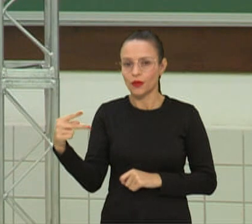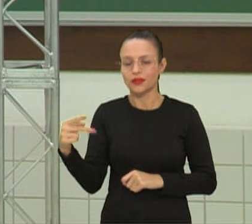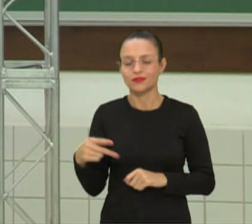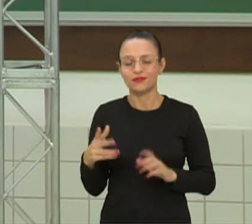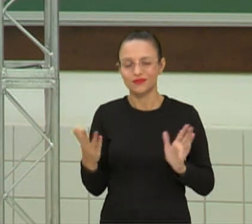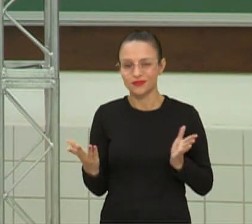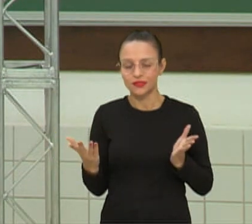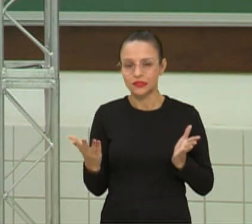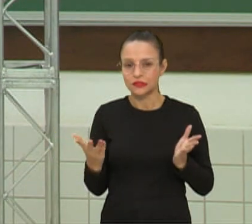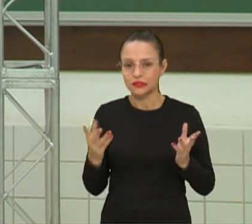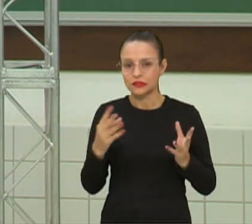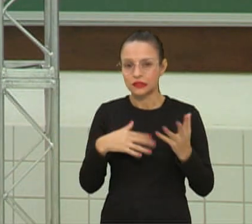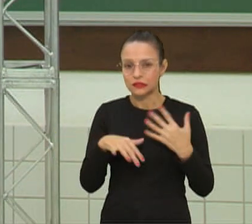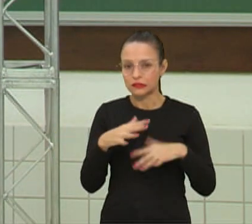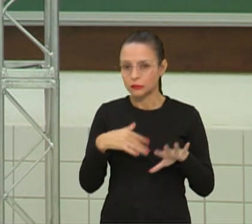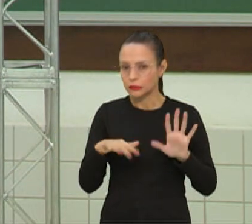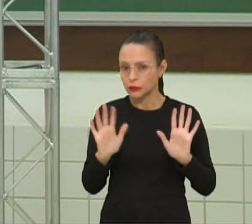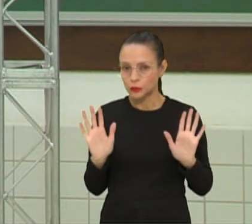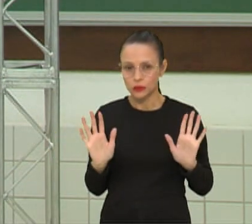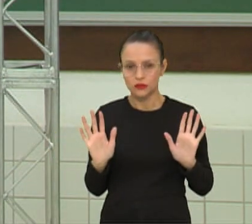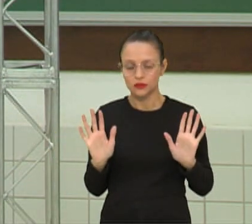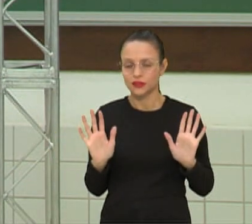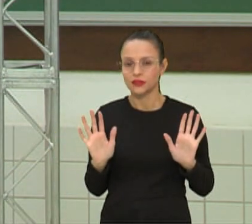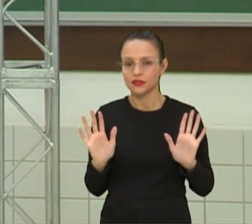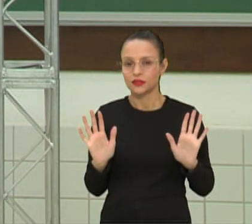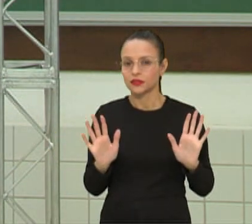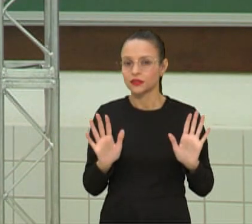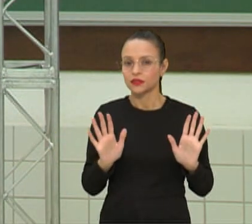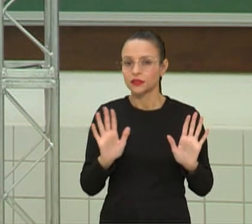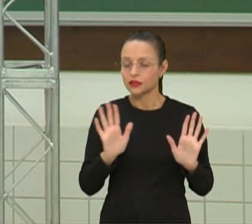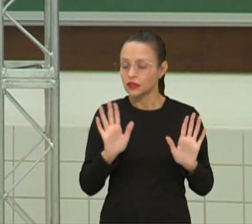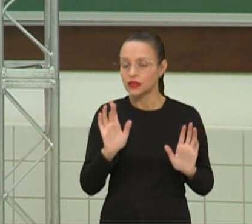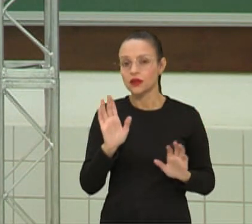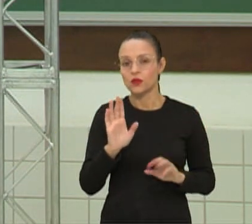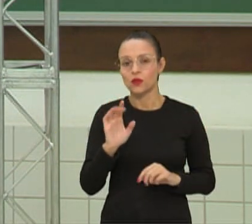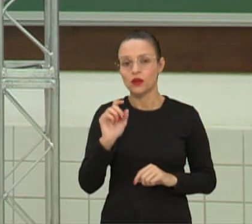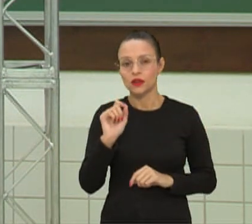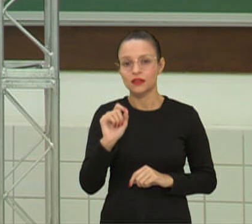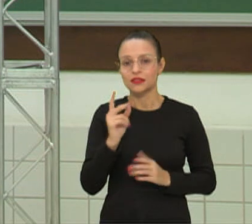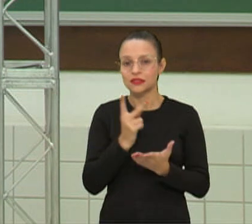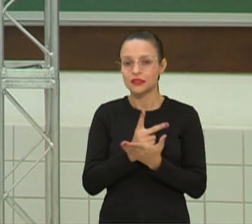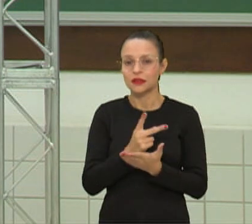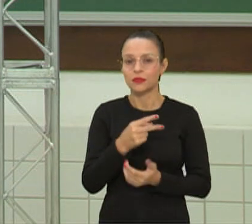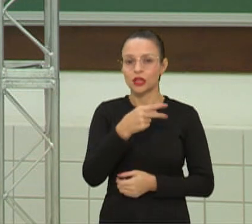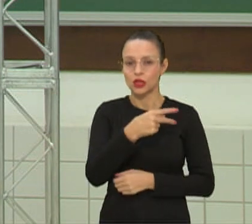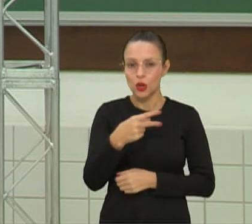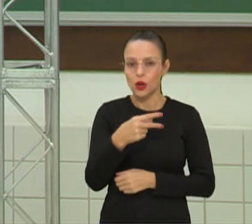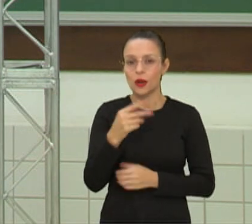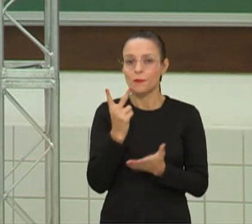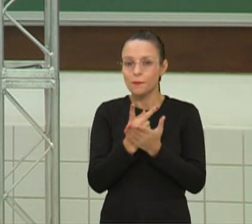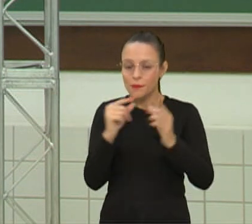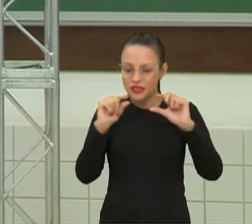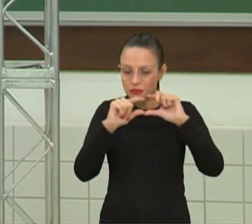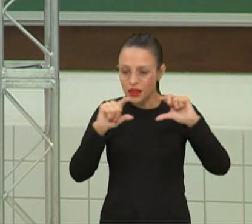coisa, e daí vira uma salada a tua equação. A gente não escreve dois sinais de igual na mesma